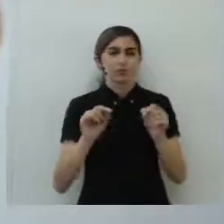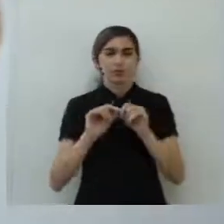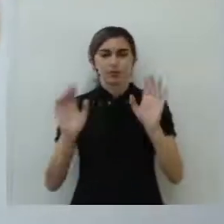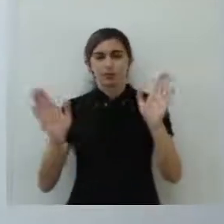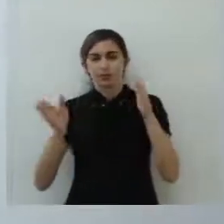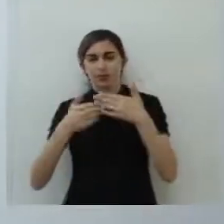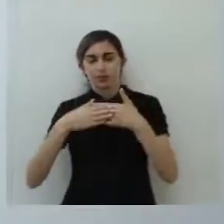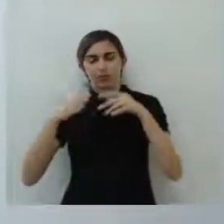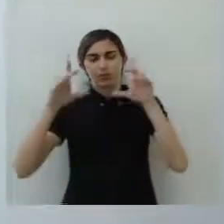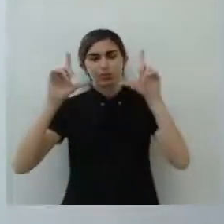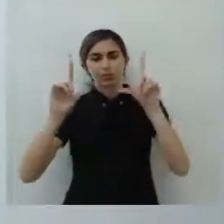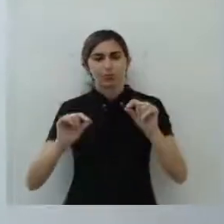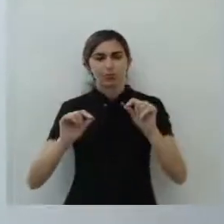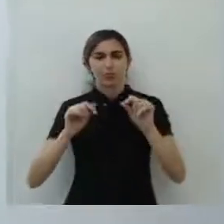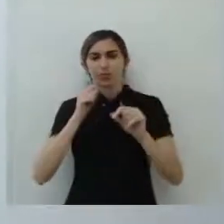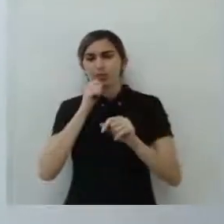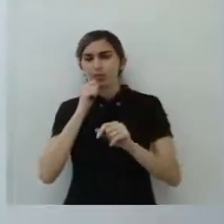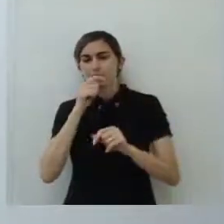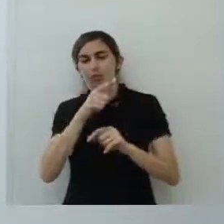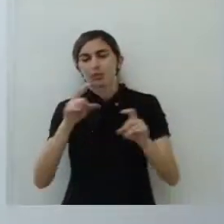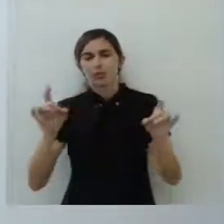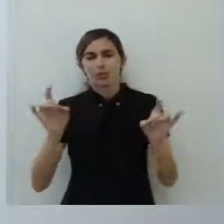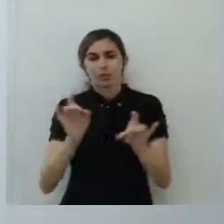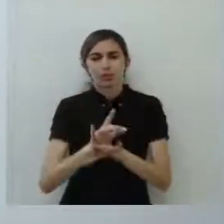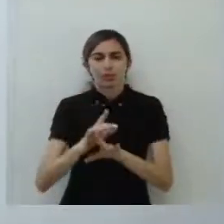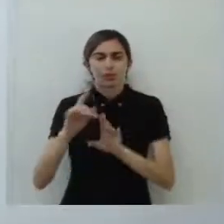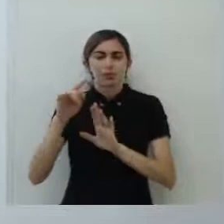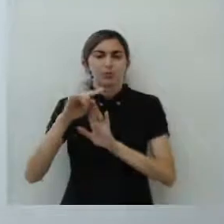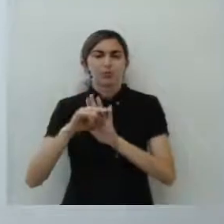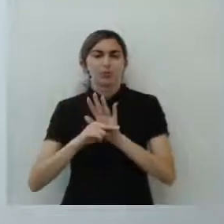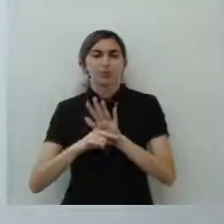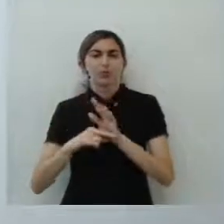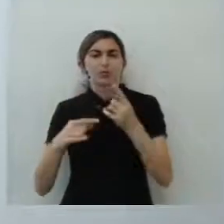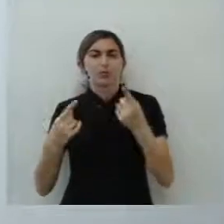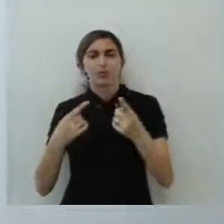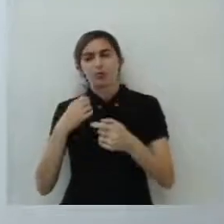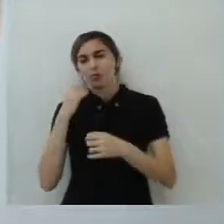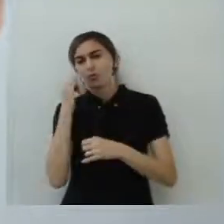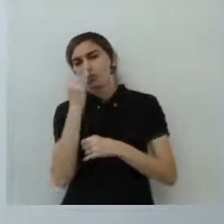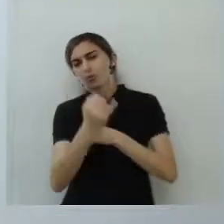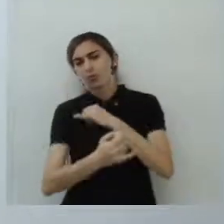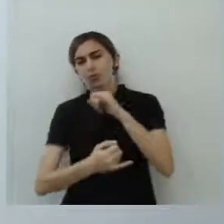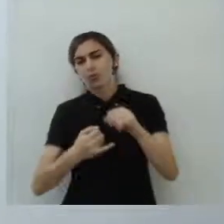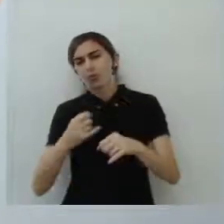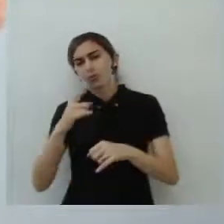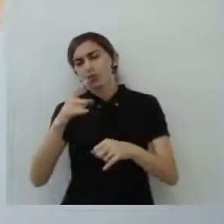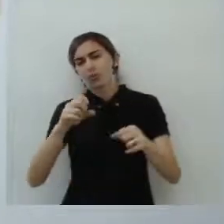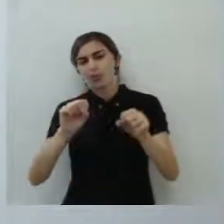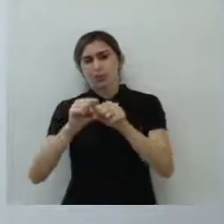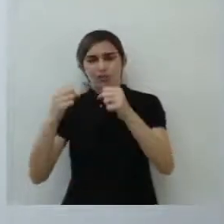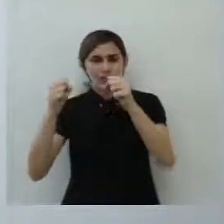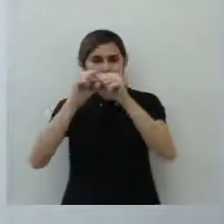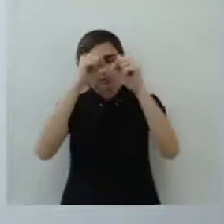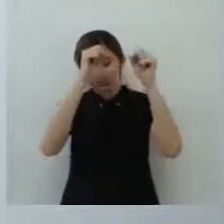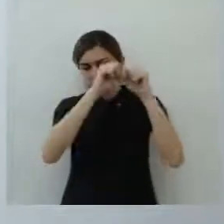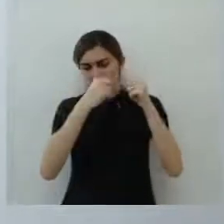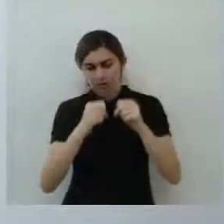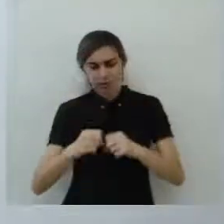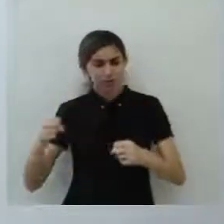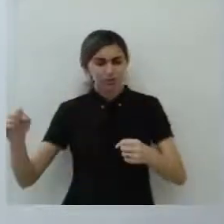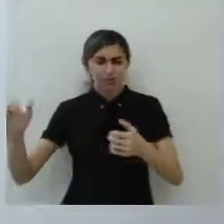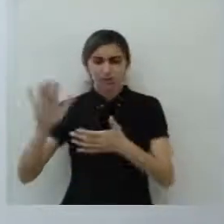a transmissão sem ele acabar o programa. E contam que Chacrinha quebrou o estúdio